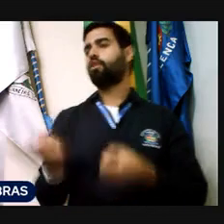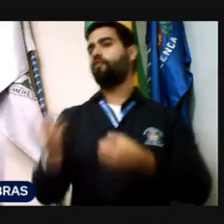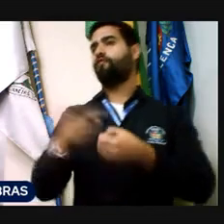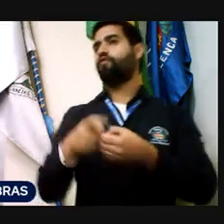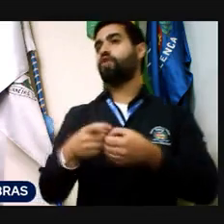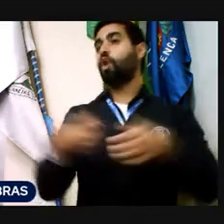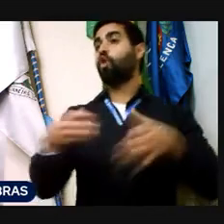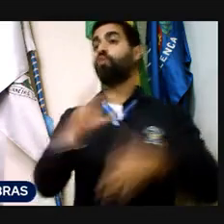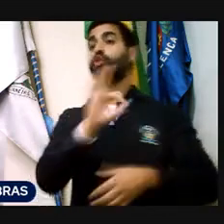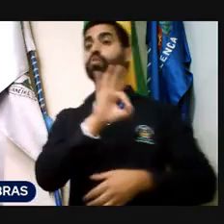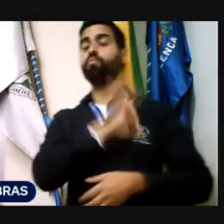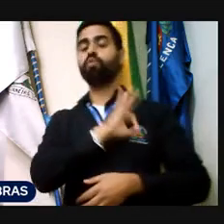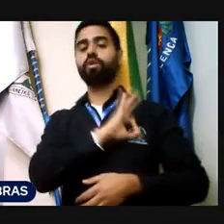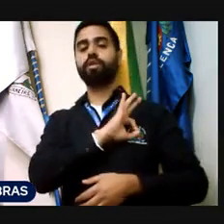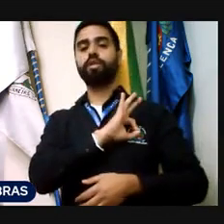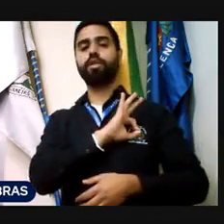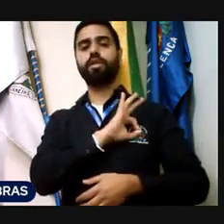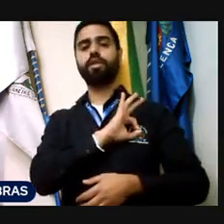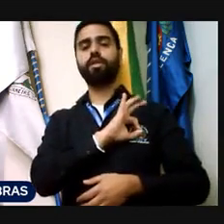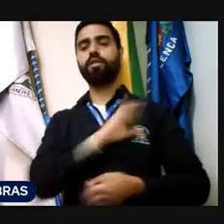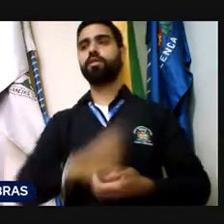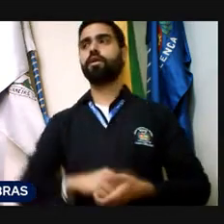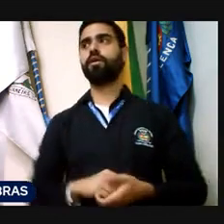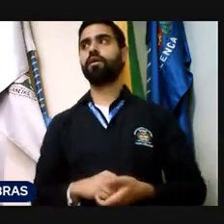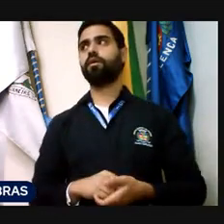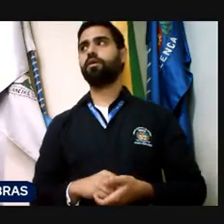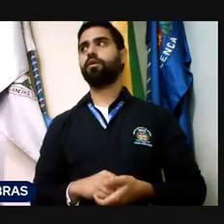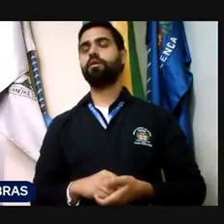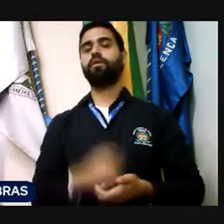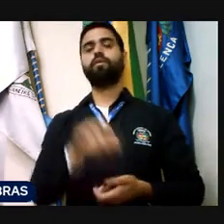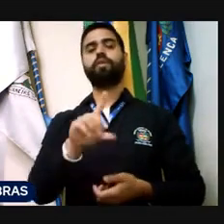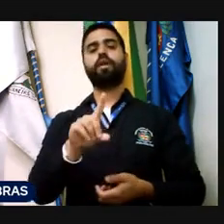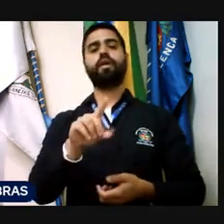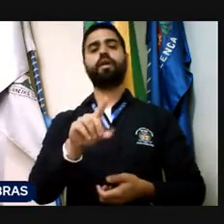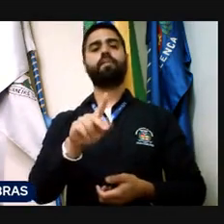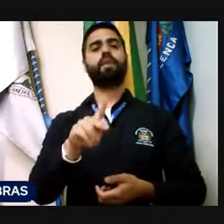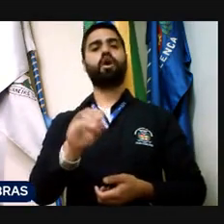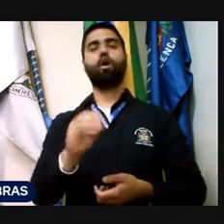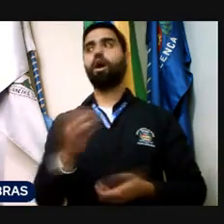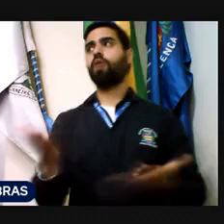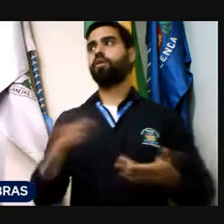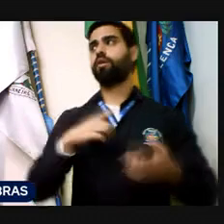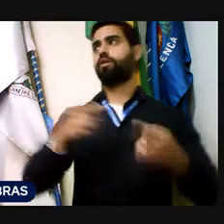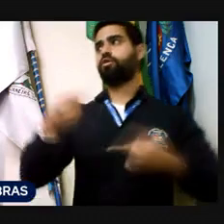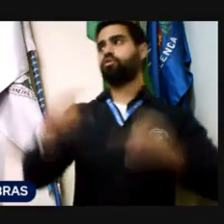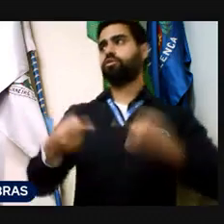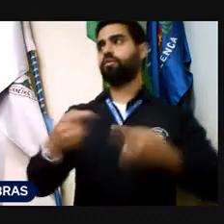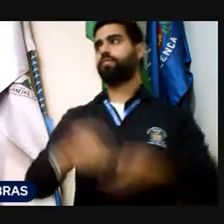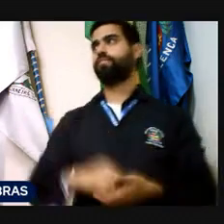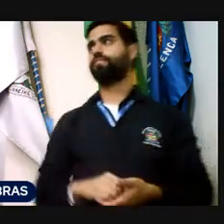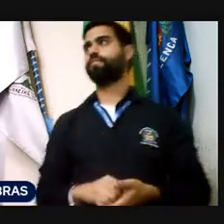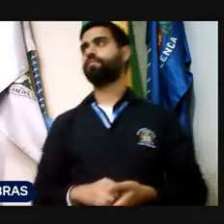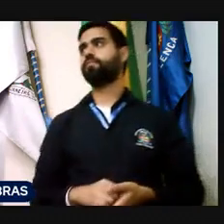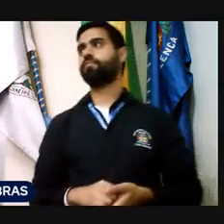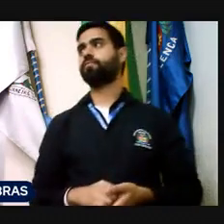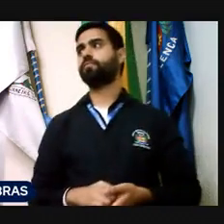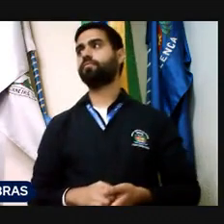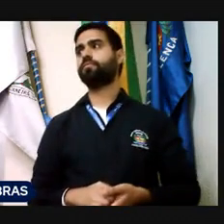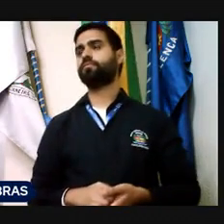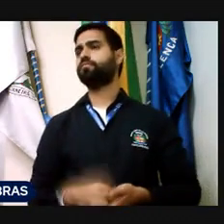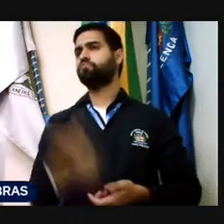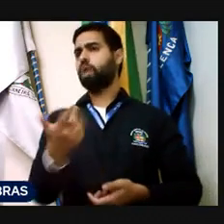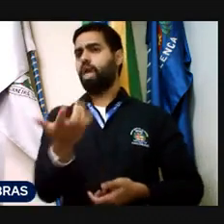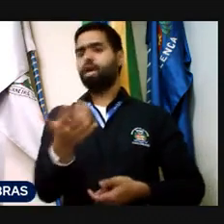o destacamento de policiamento ostensivo, o DPO de Conservatório. Em discussão. Não havendo nenhum vereador